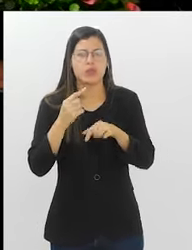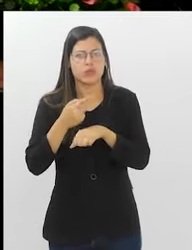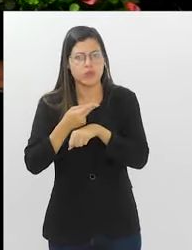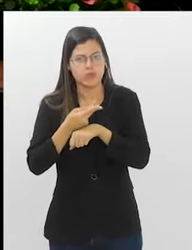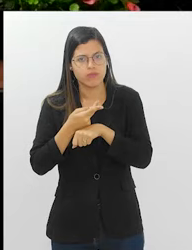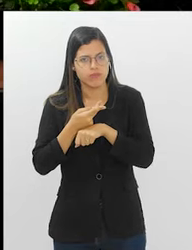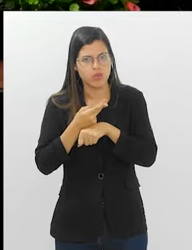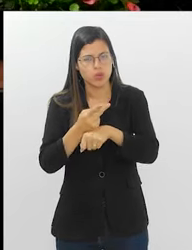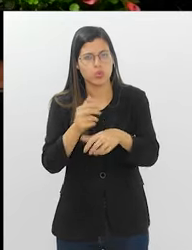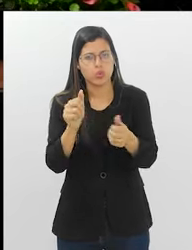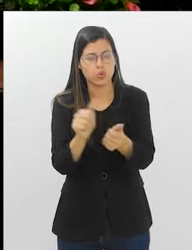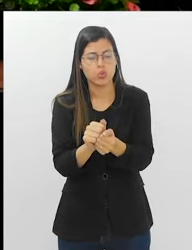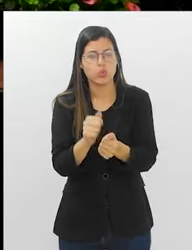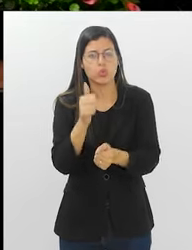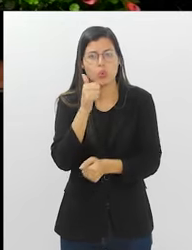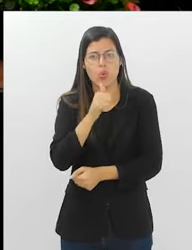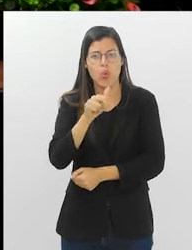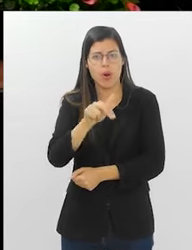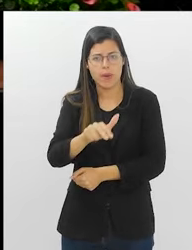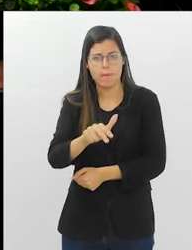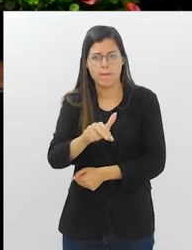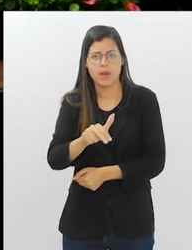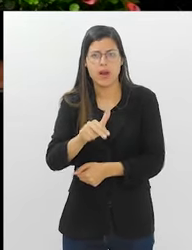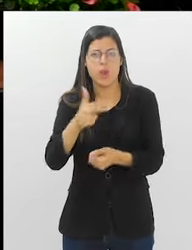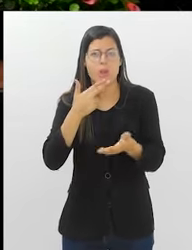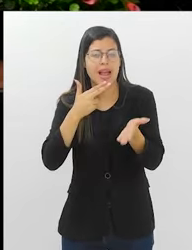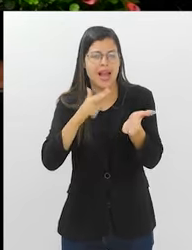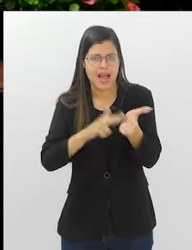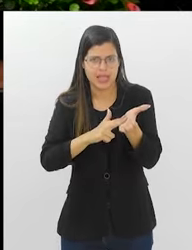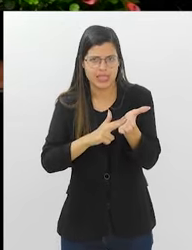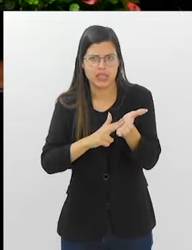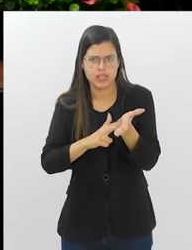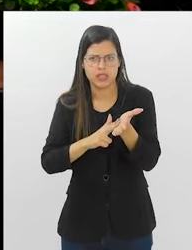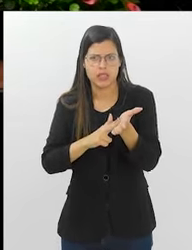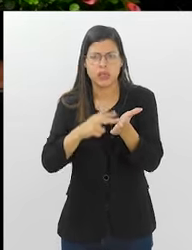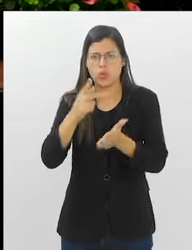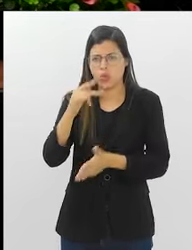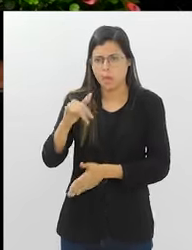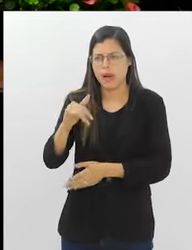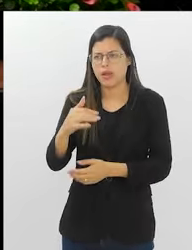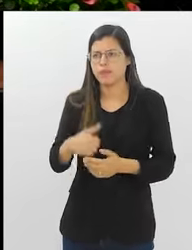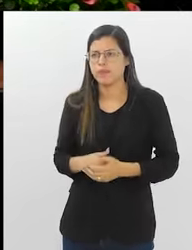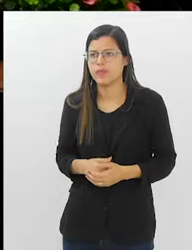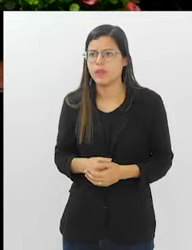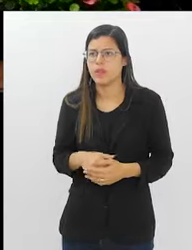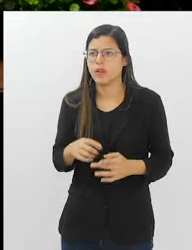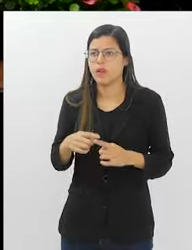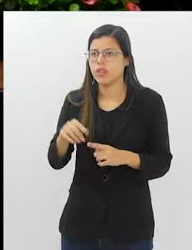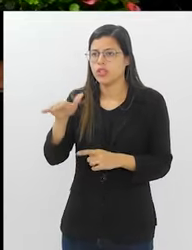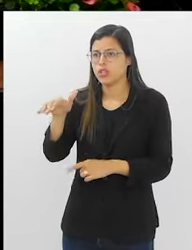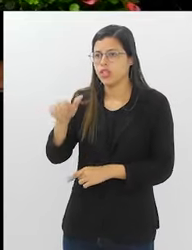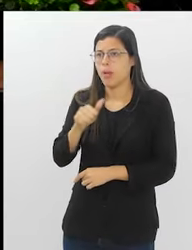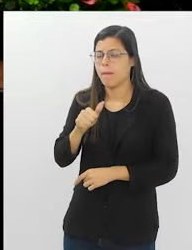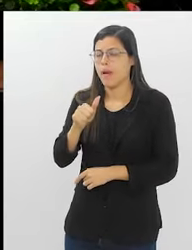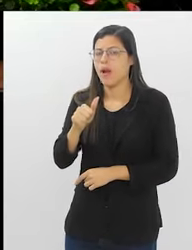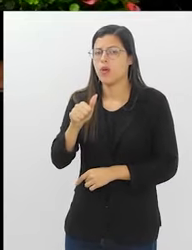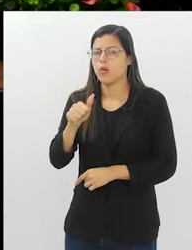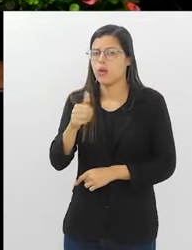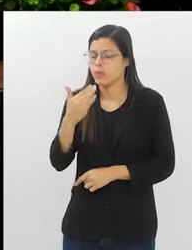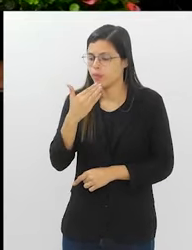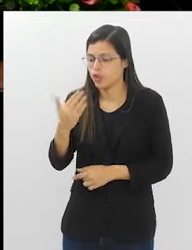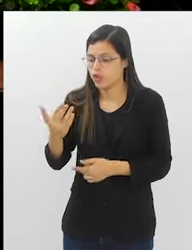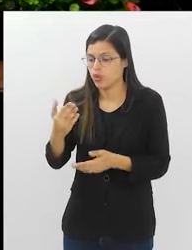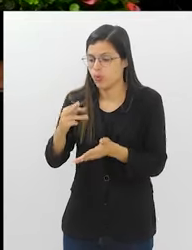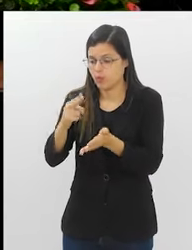carta consoladora do pai. Só que lá chamaram ele para que ele entregasse uma carta à